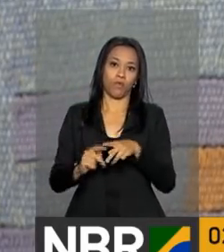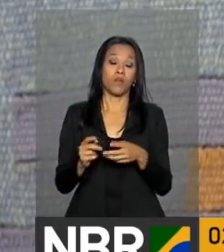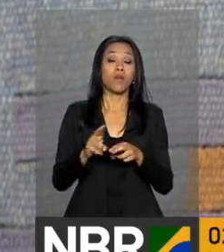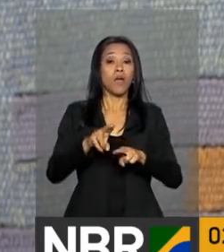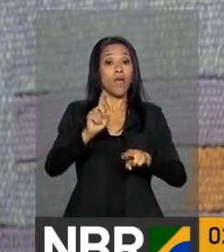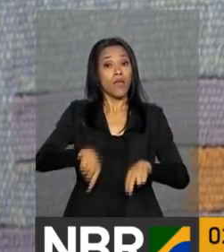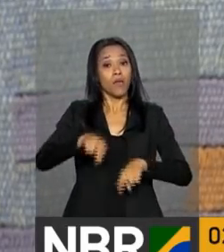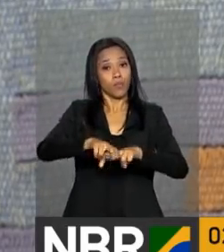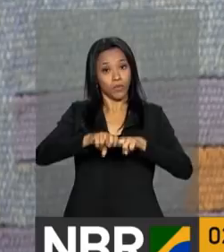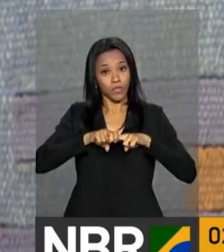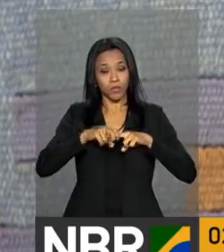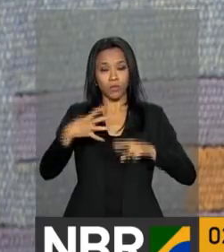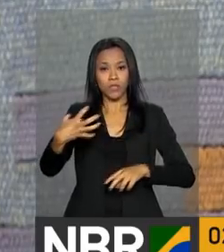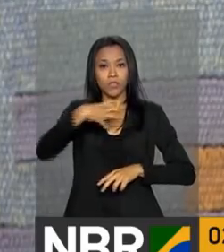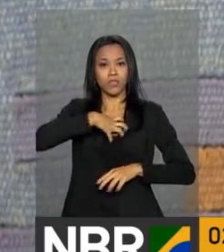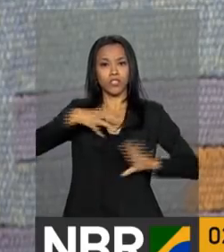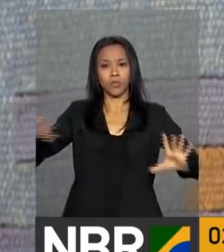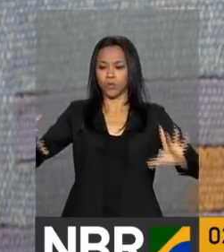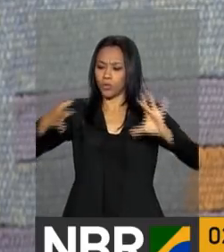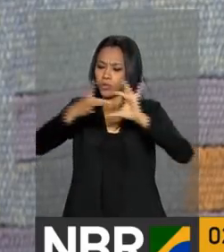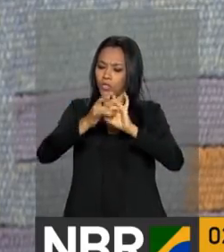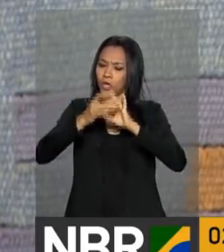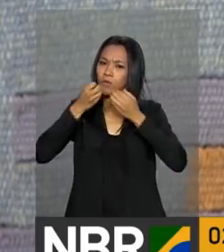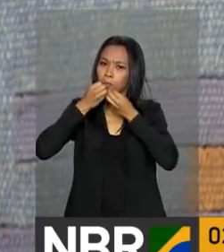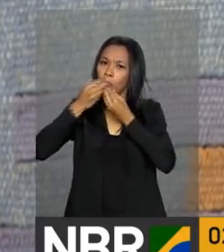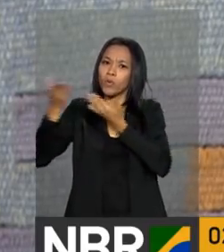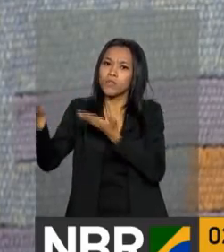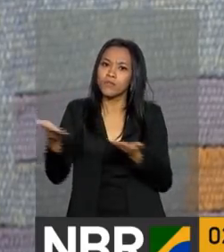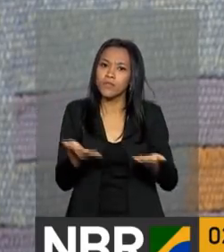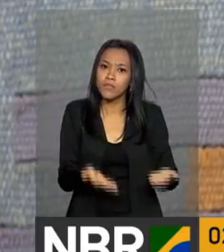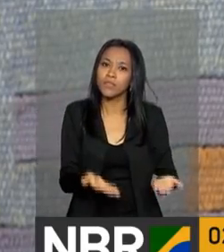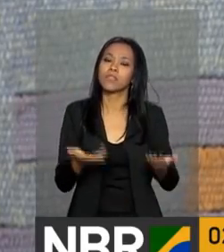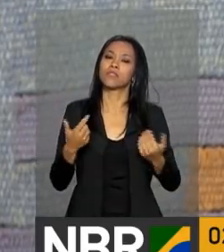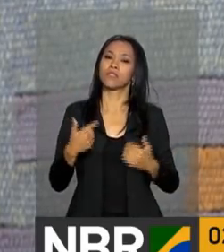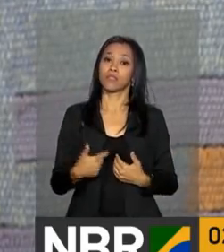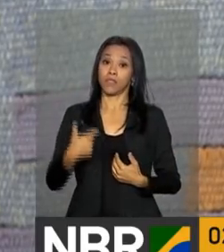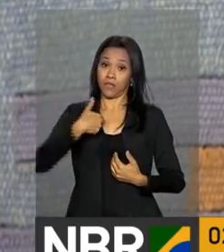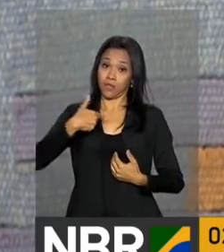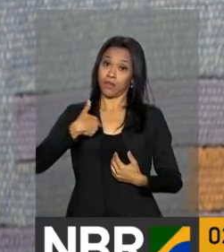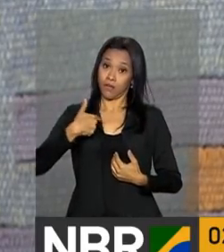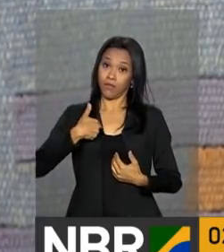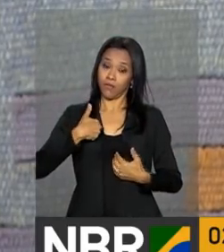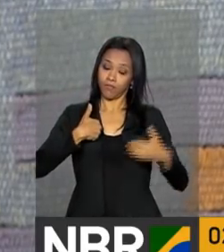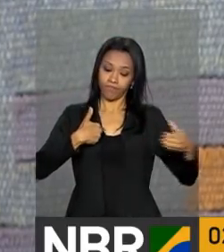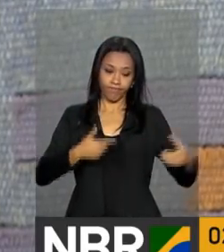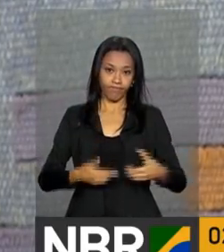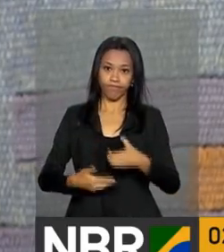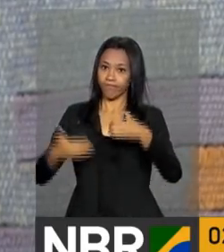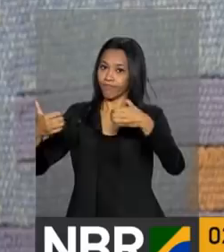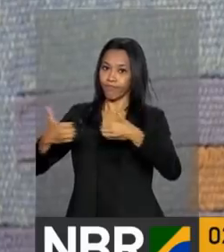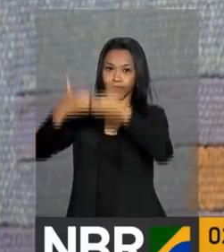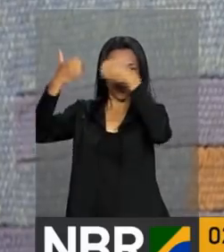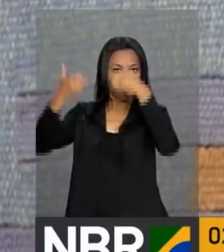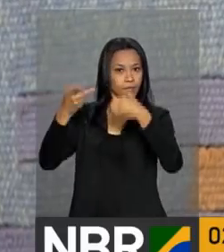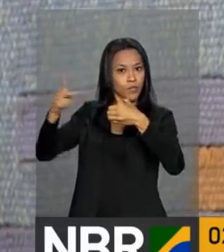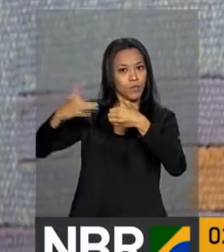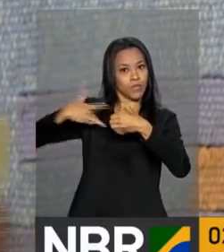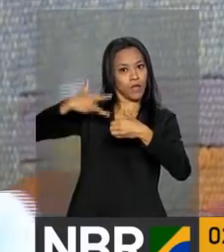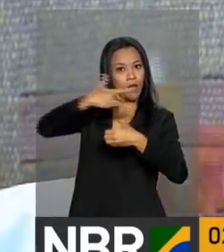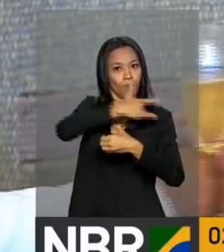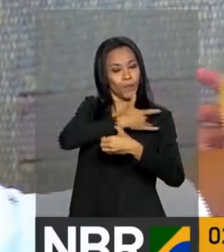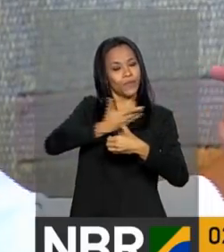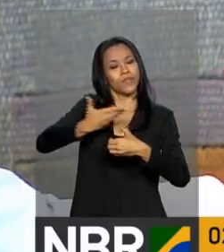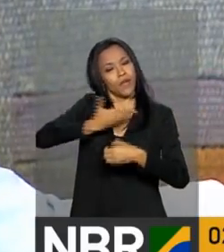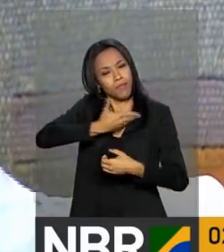espírito de união e de boas-vindas, senhor presidente, que proponho um brinde à saúde do presidente e